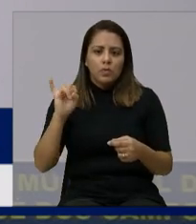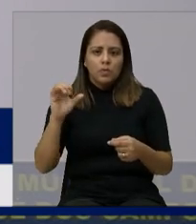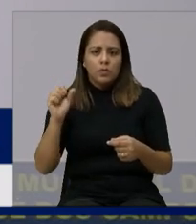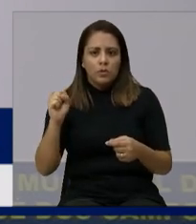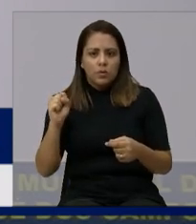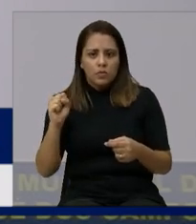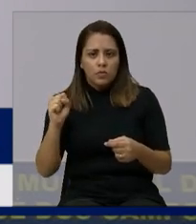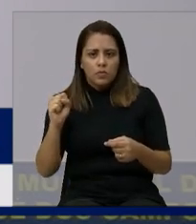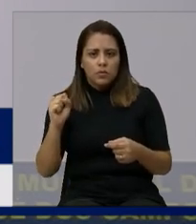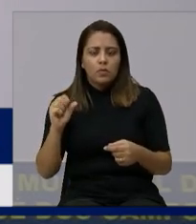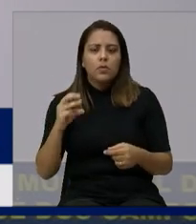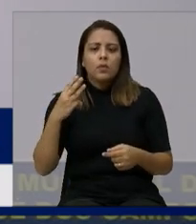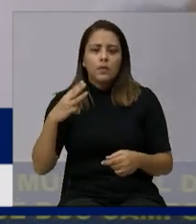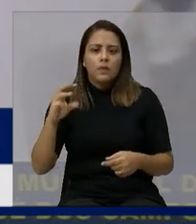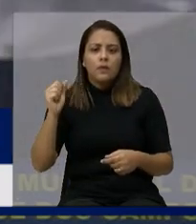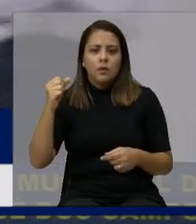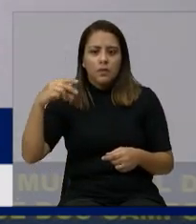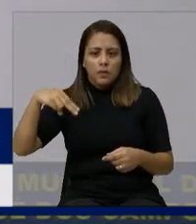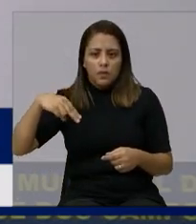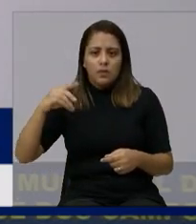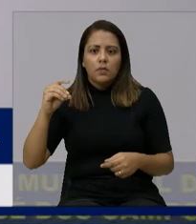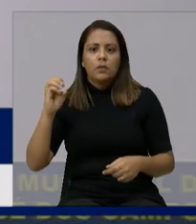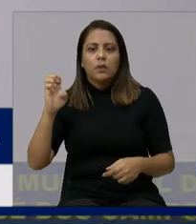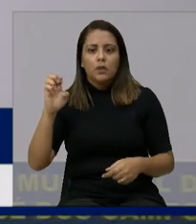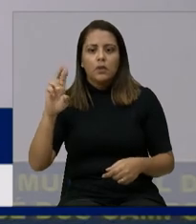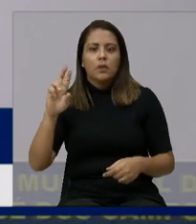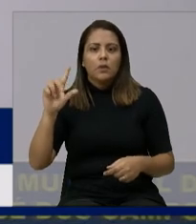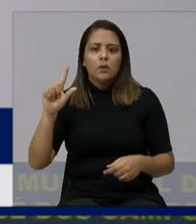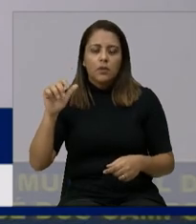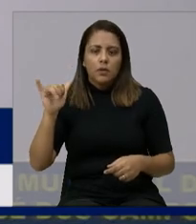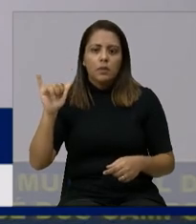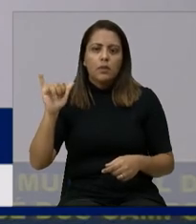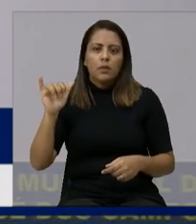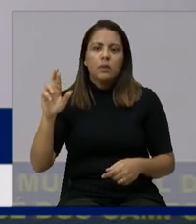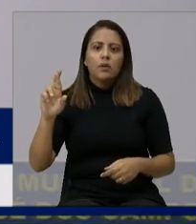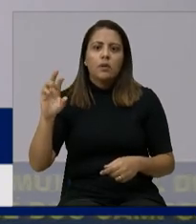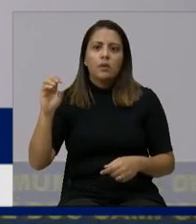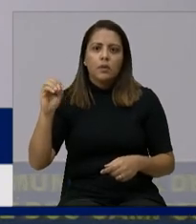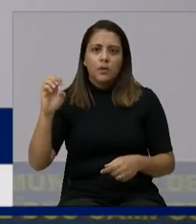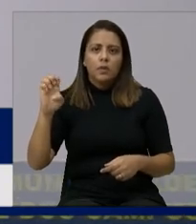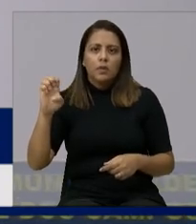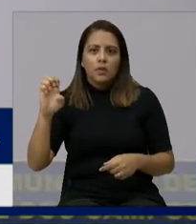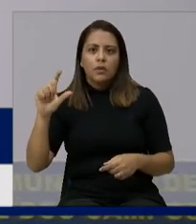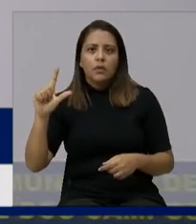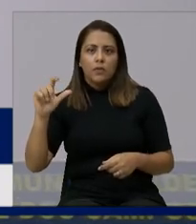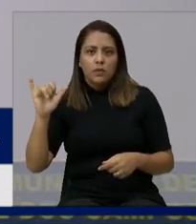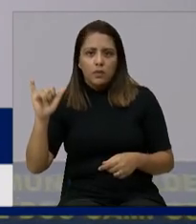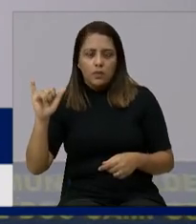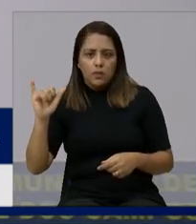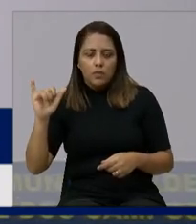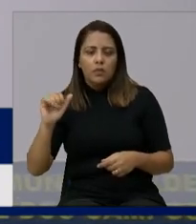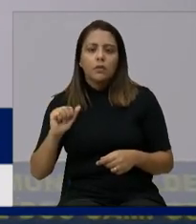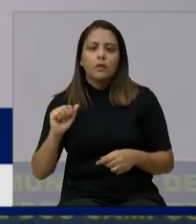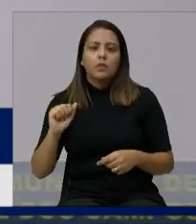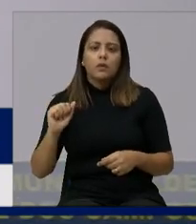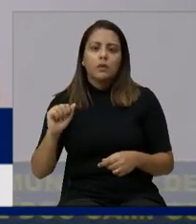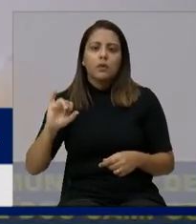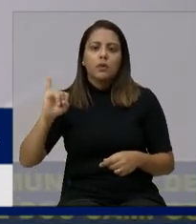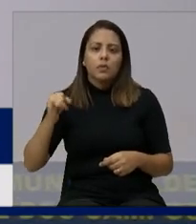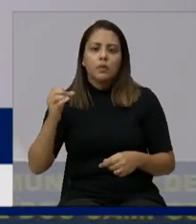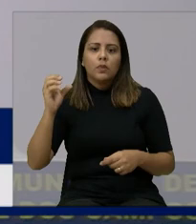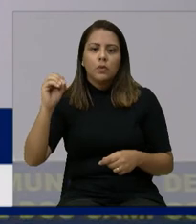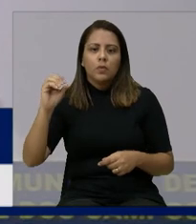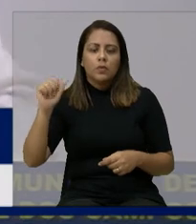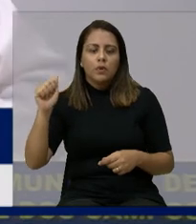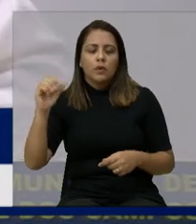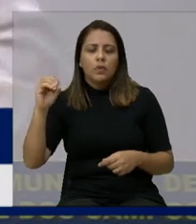Godoy, Roseli Ferreira Bareiro, João Paulo da Silva